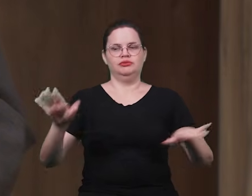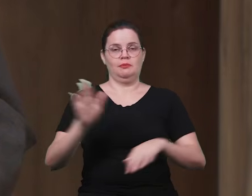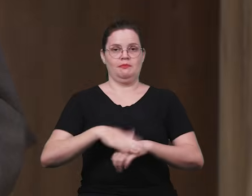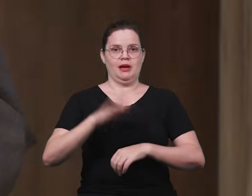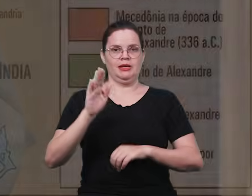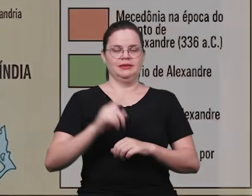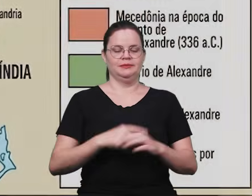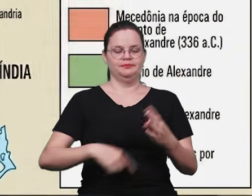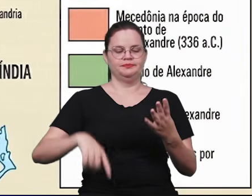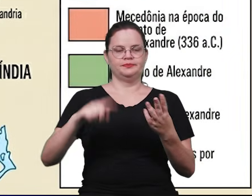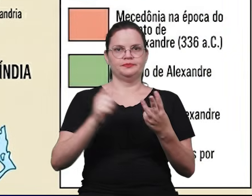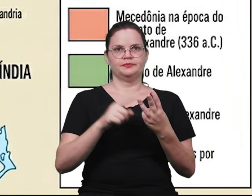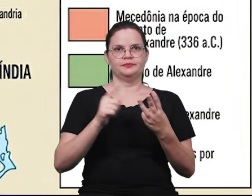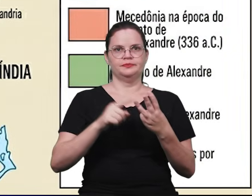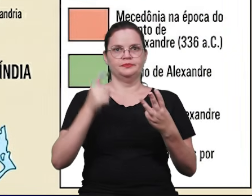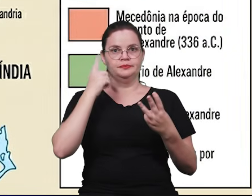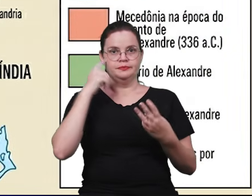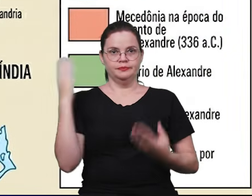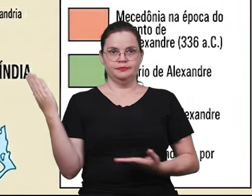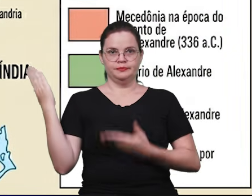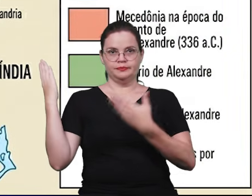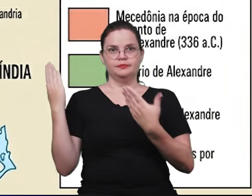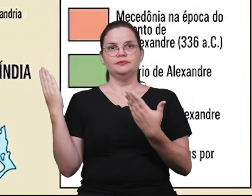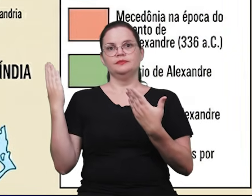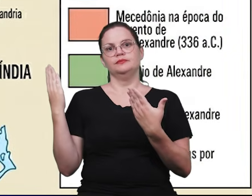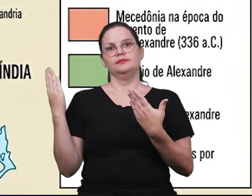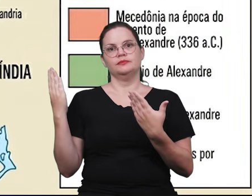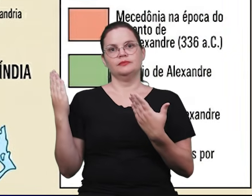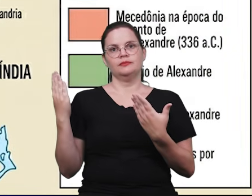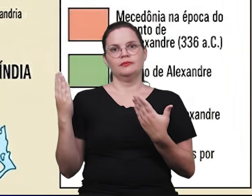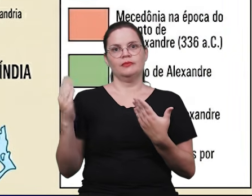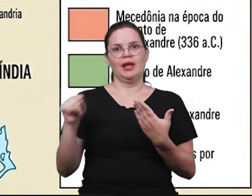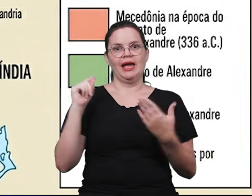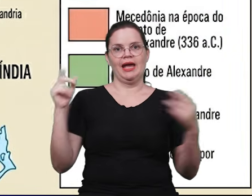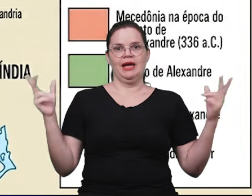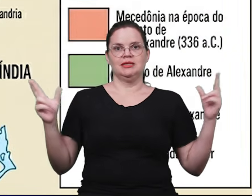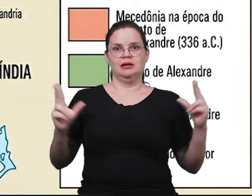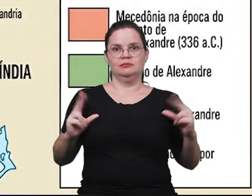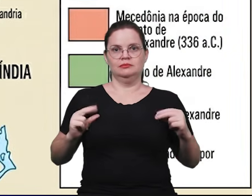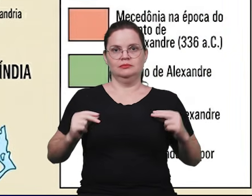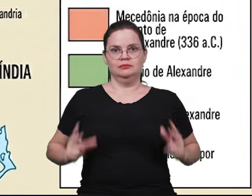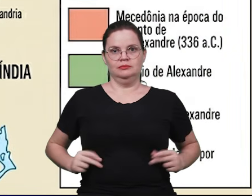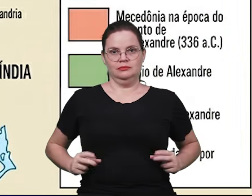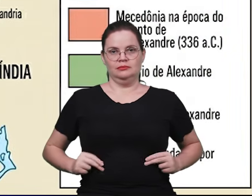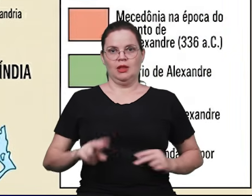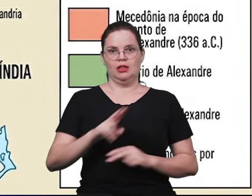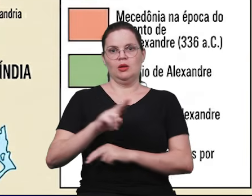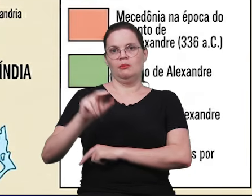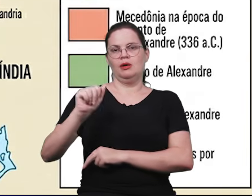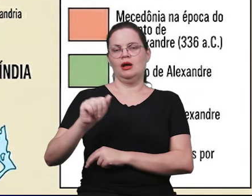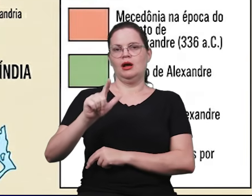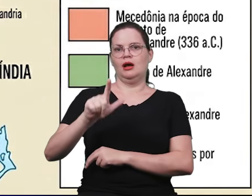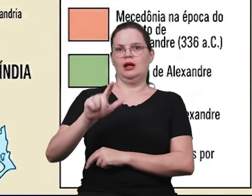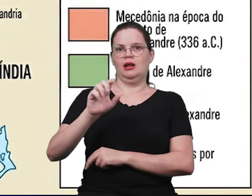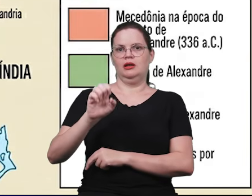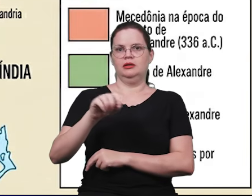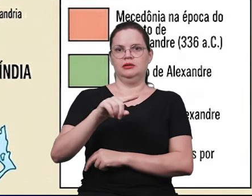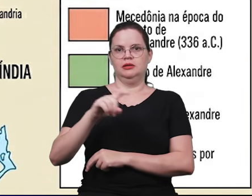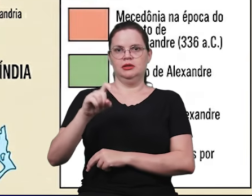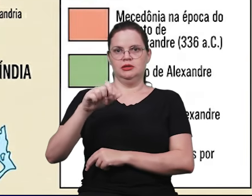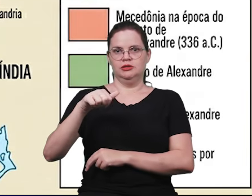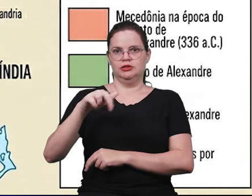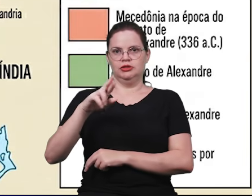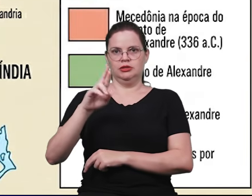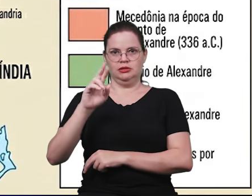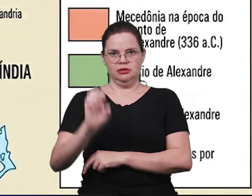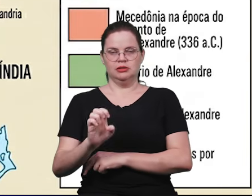Império Greco-Macedônico, de Alexandre o Grande, né? Que expandiu mais ainda, né? Alexandre o Grande, em 10